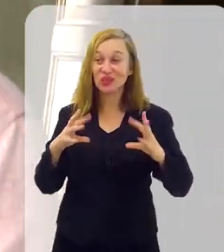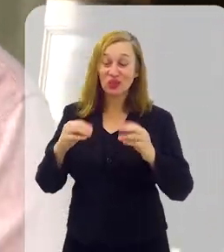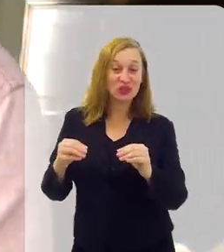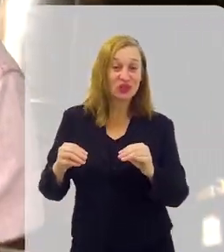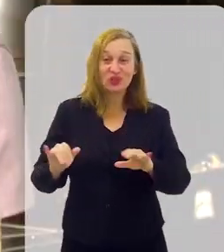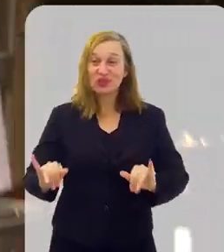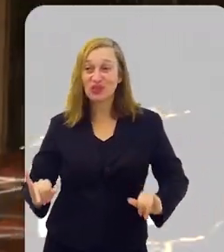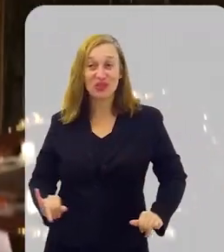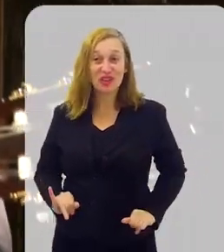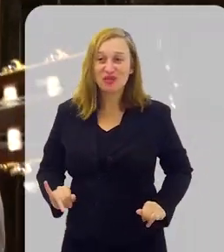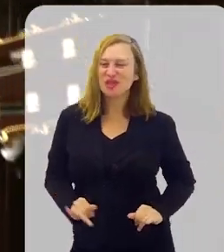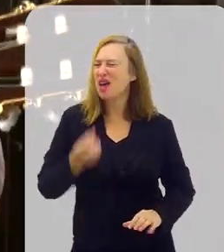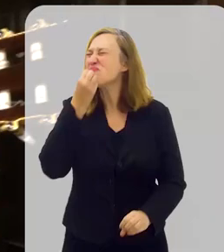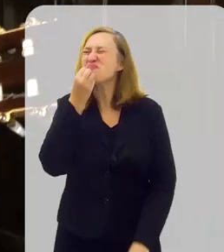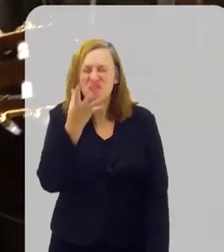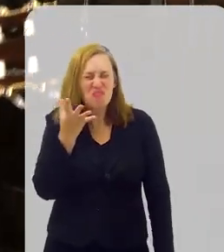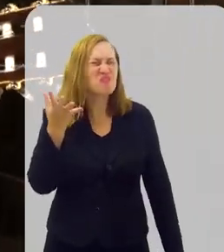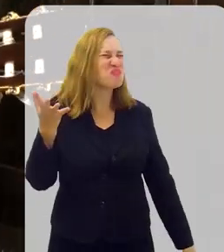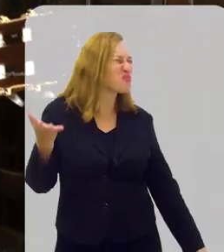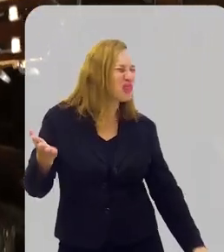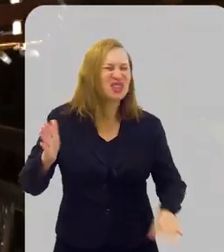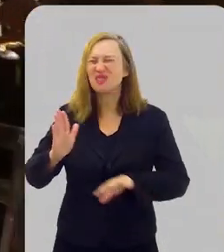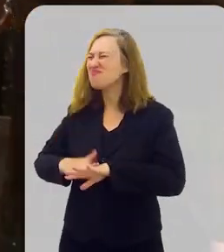feridas, bom demais a beça.